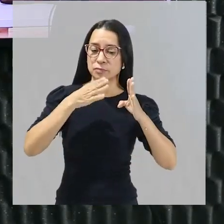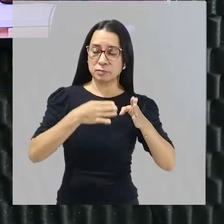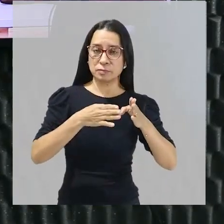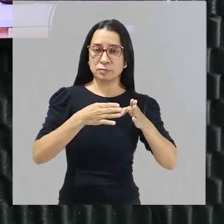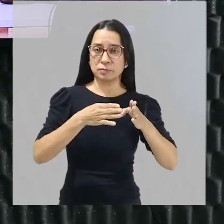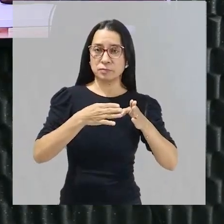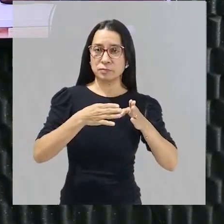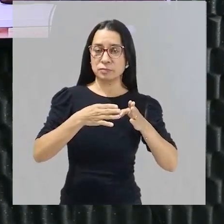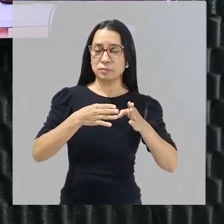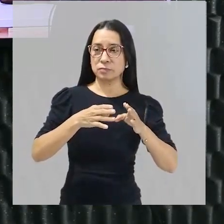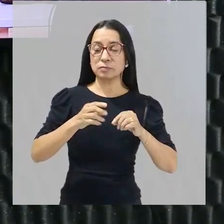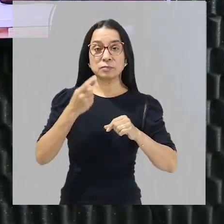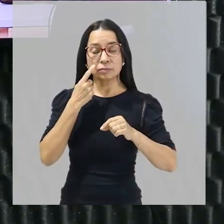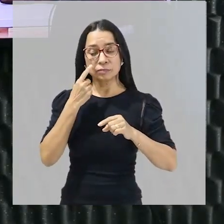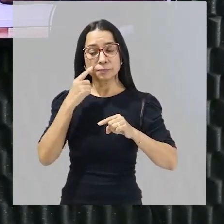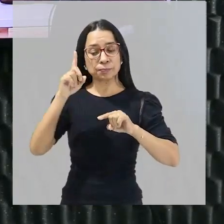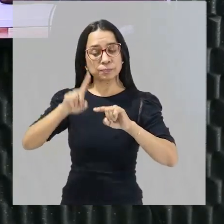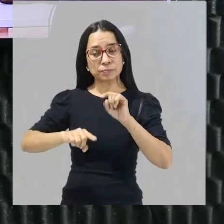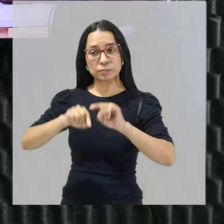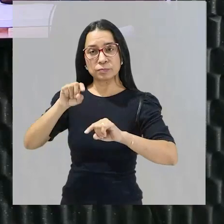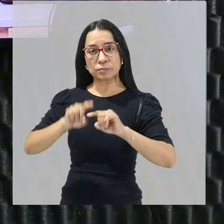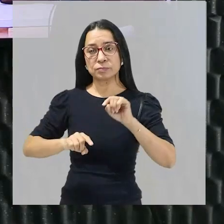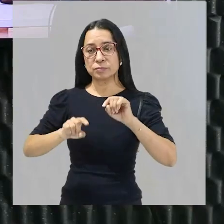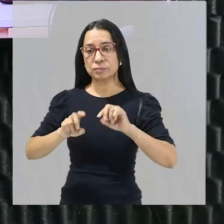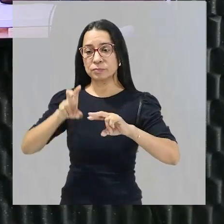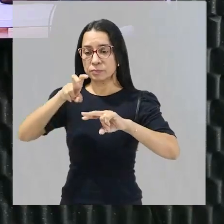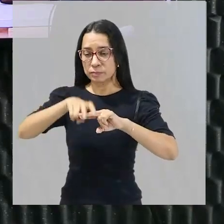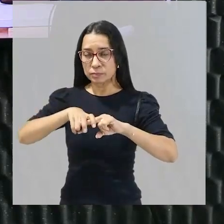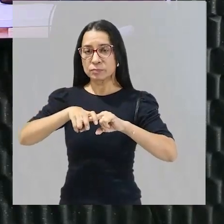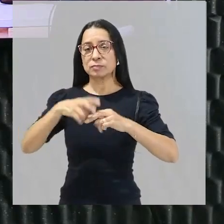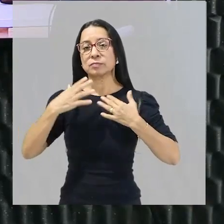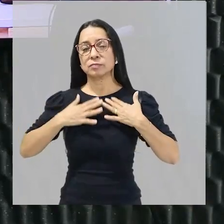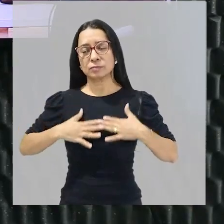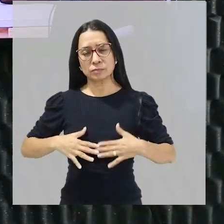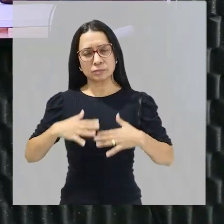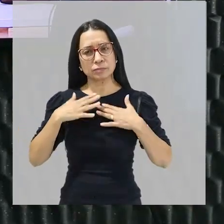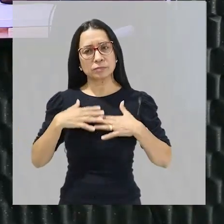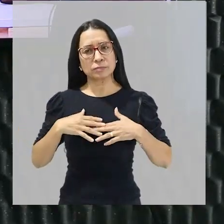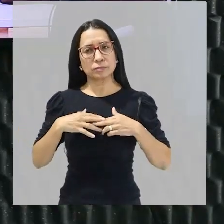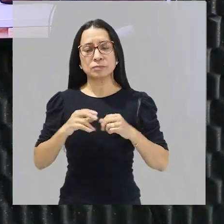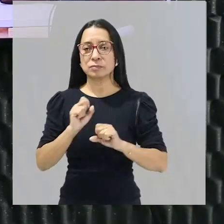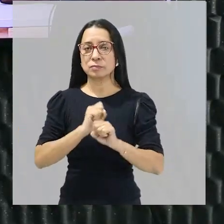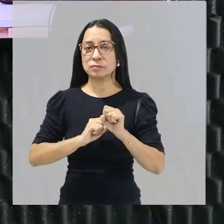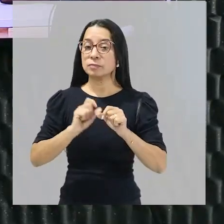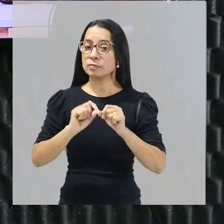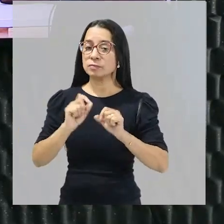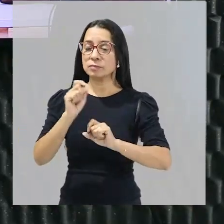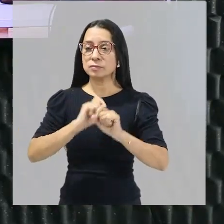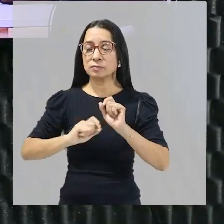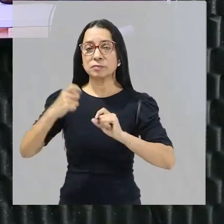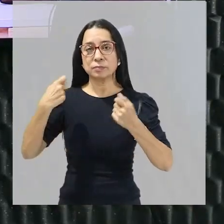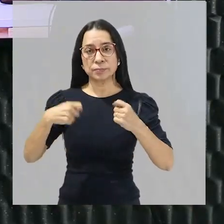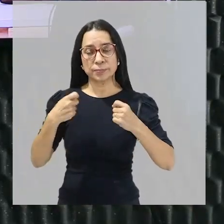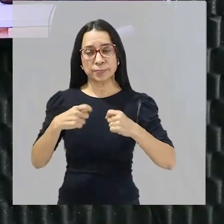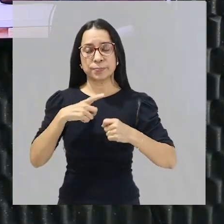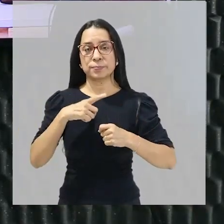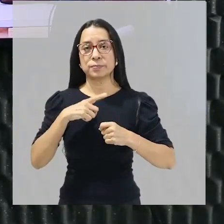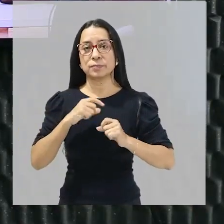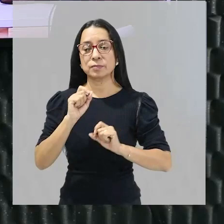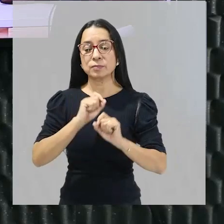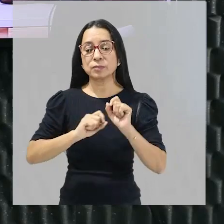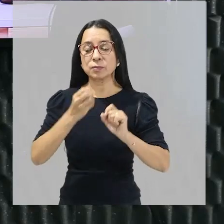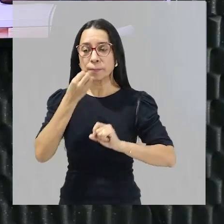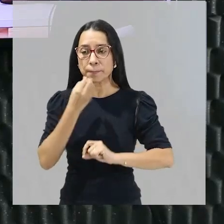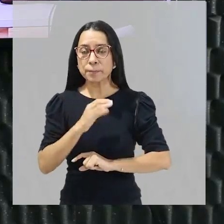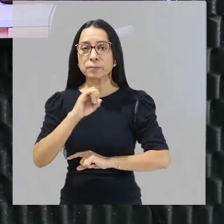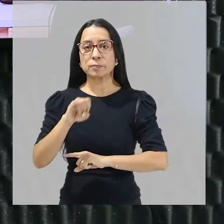material, relaxa aí na cadeira, estica o corpo e fazes aquilo que é necessário para que tenhamos um bom aproveitamento,